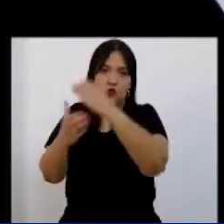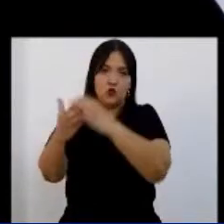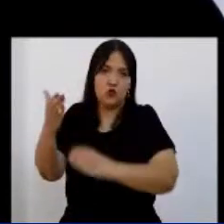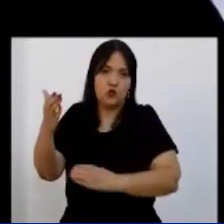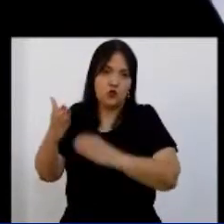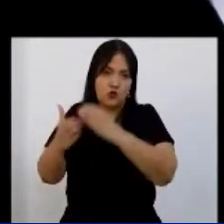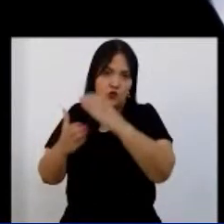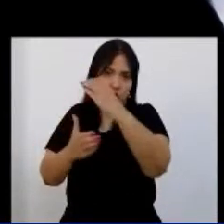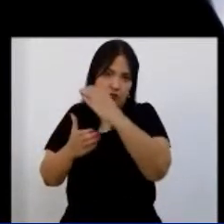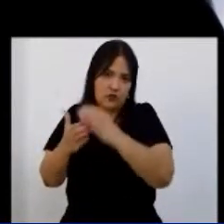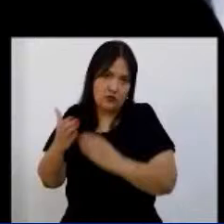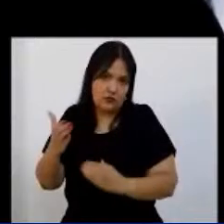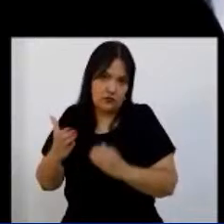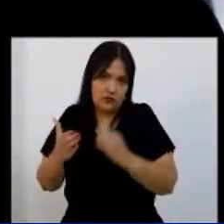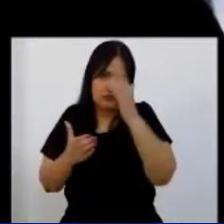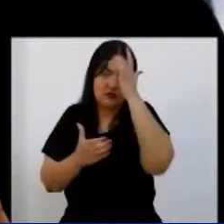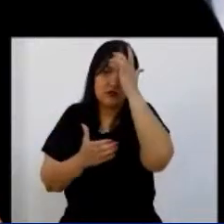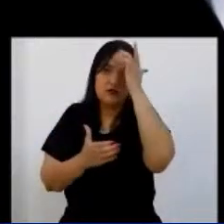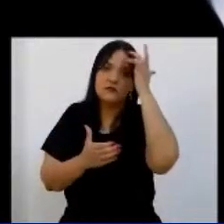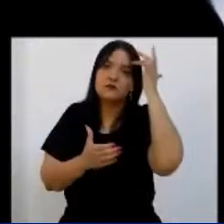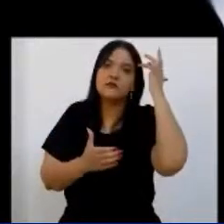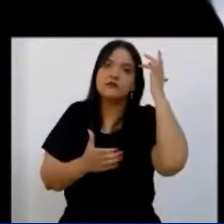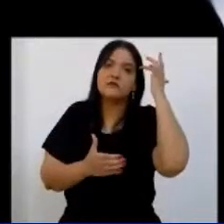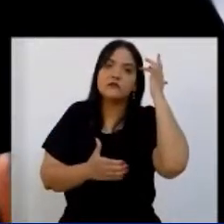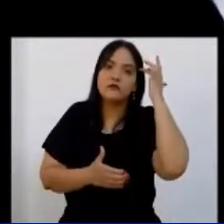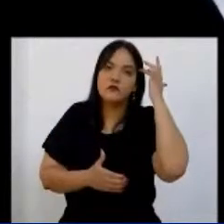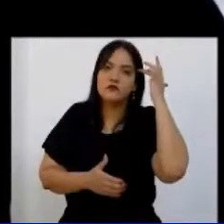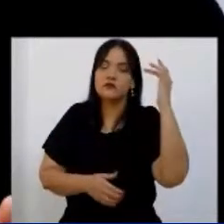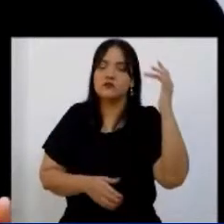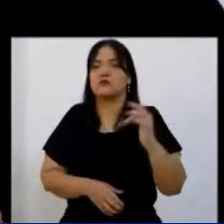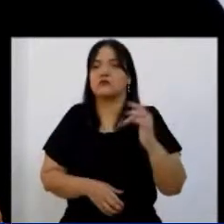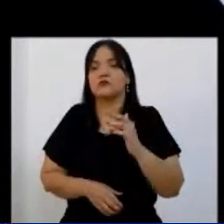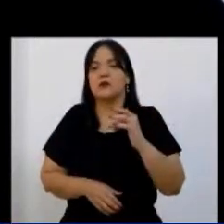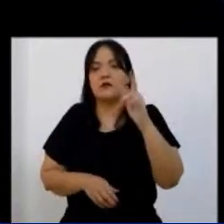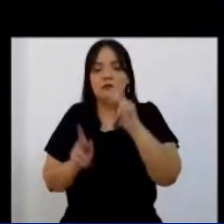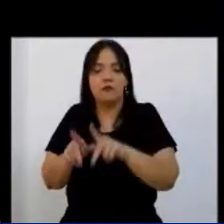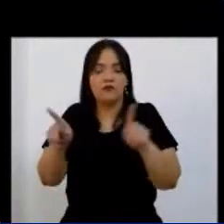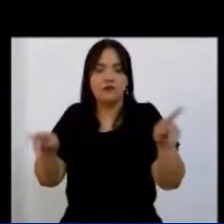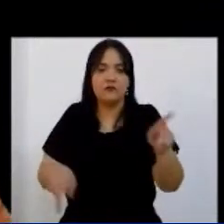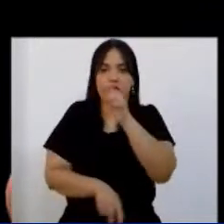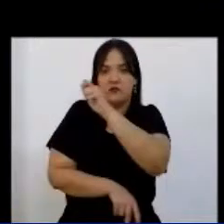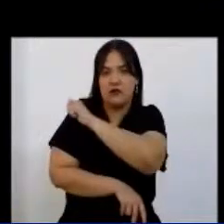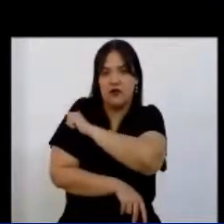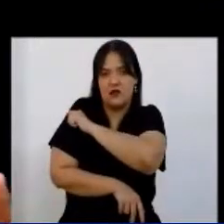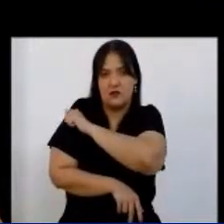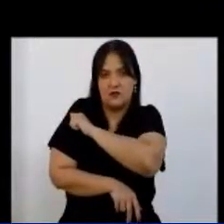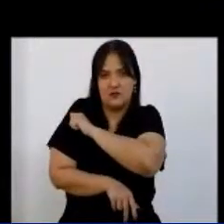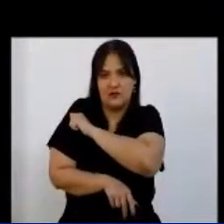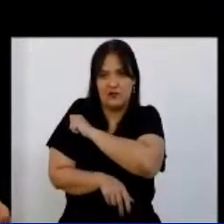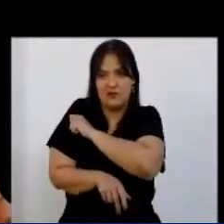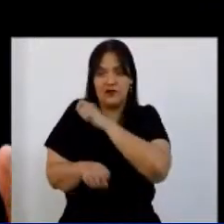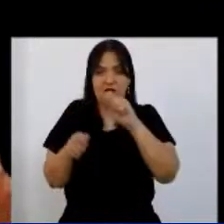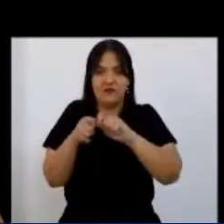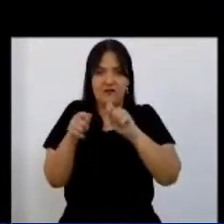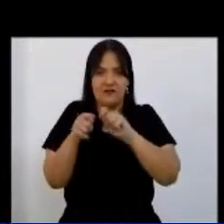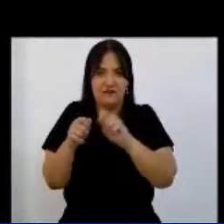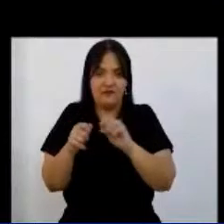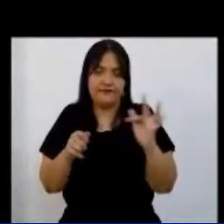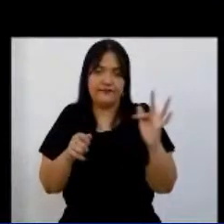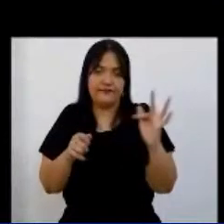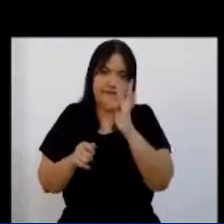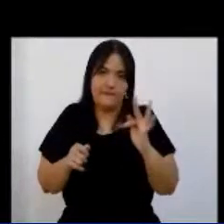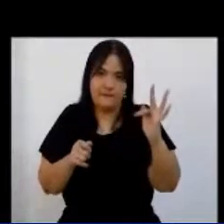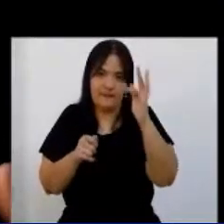no currículo Lattes desse pesquisador, desse aluno, como uma produção, né, acadêmica que esse aluno